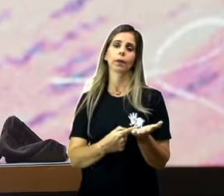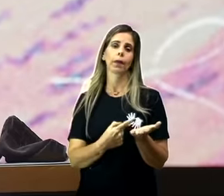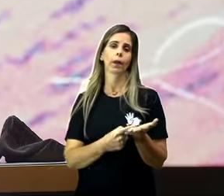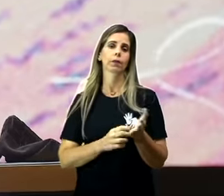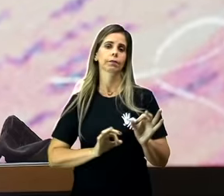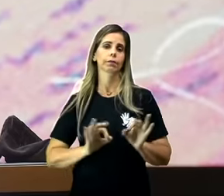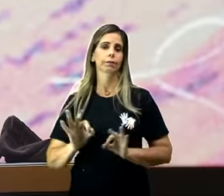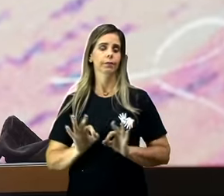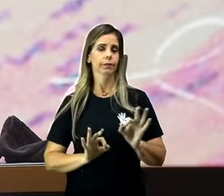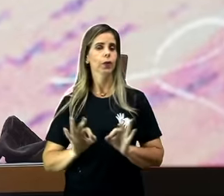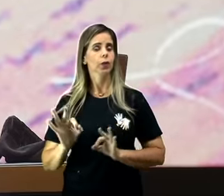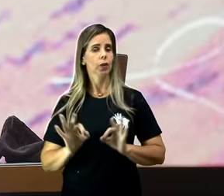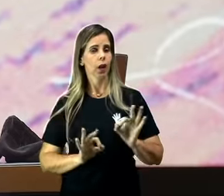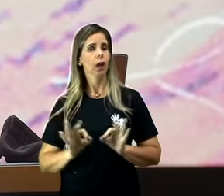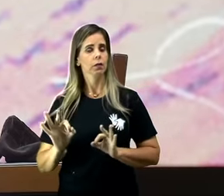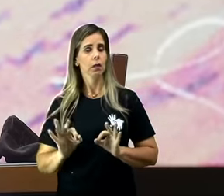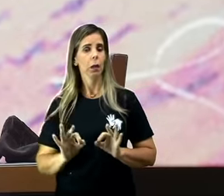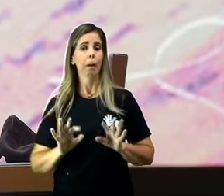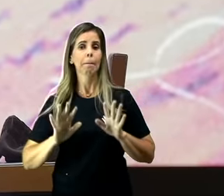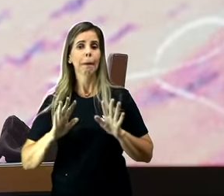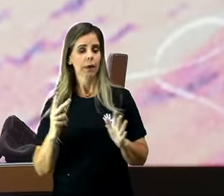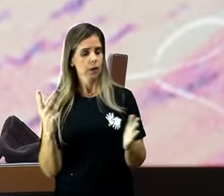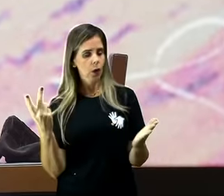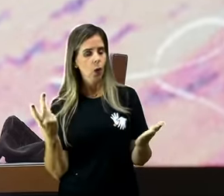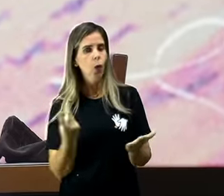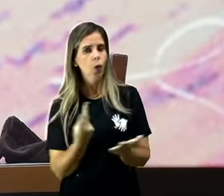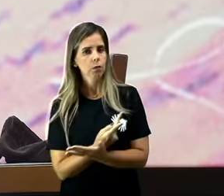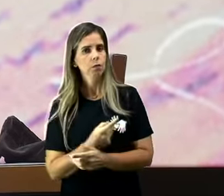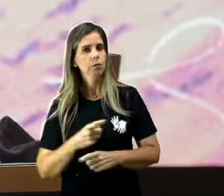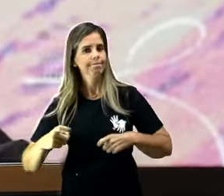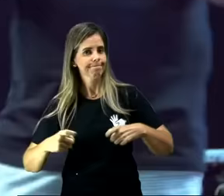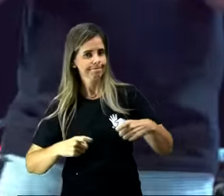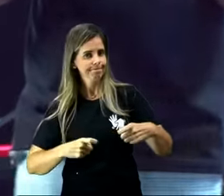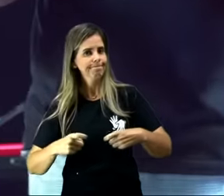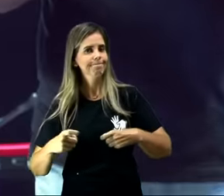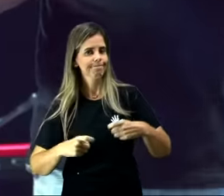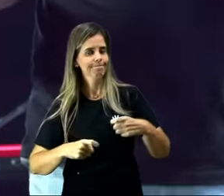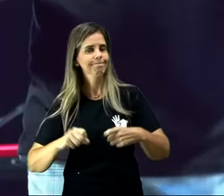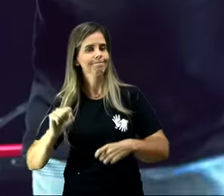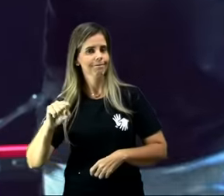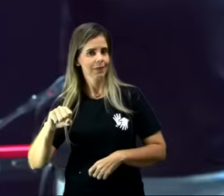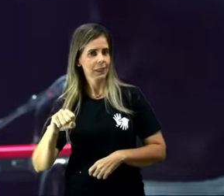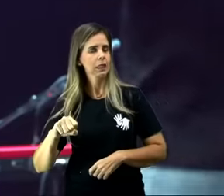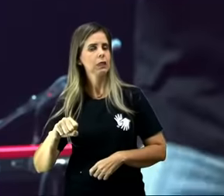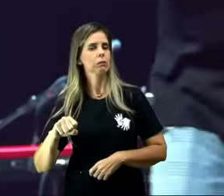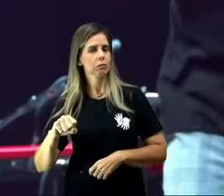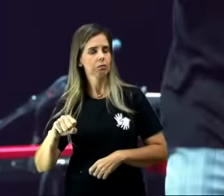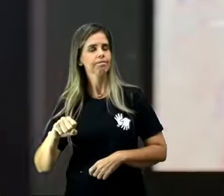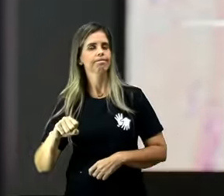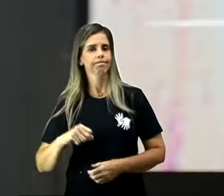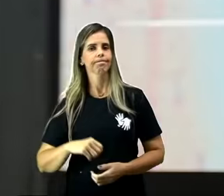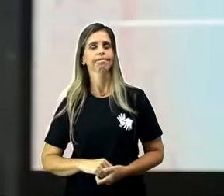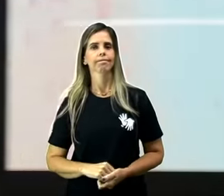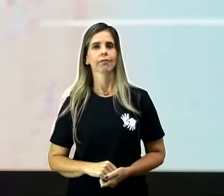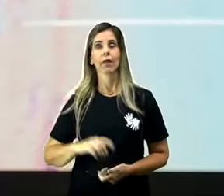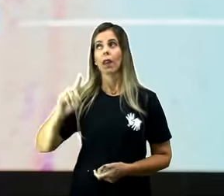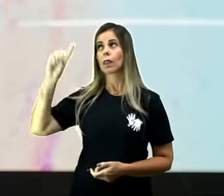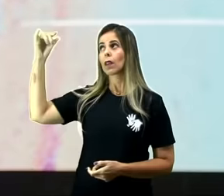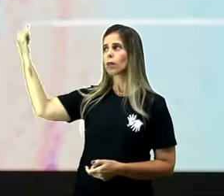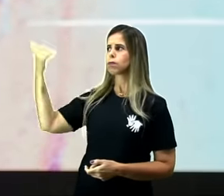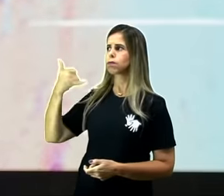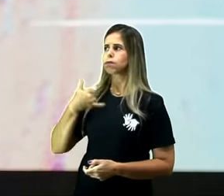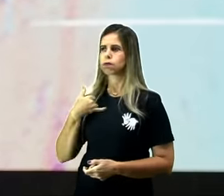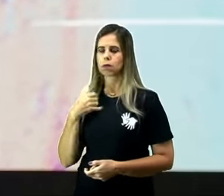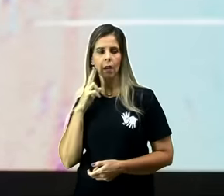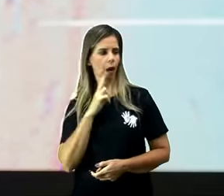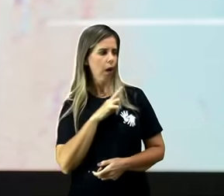Impressionante que, e as guerras são cada vez maiores. Parece que a gente já está aprendendo. Quando Deus fala alguma coisa, a gente olha um para o